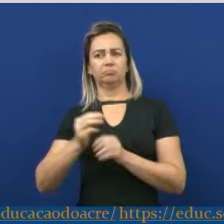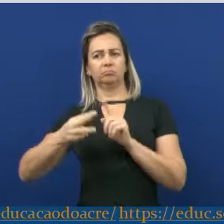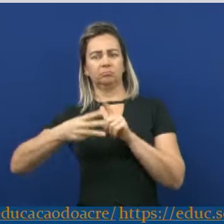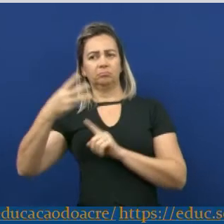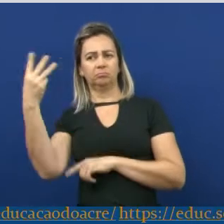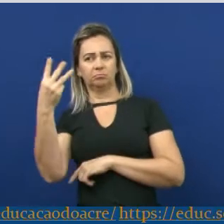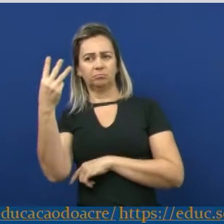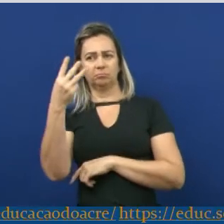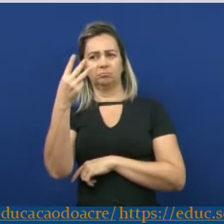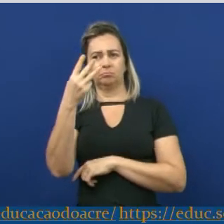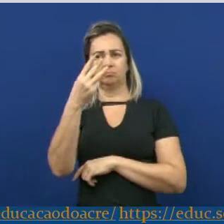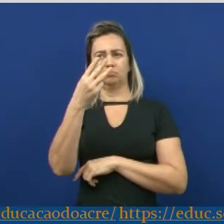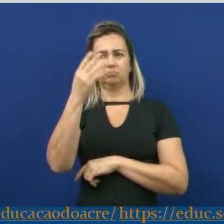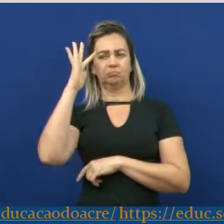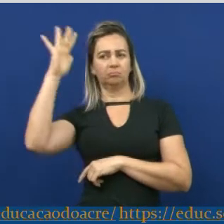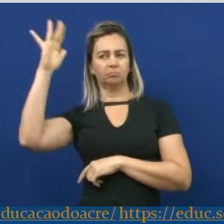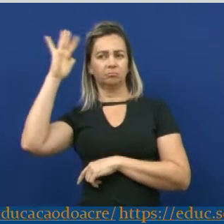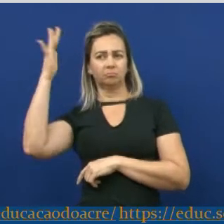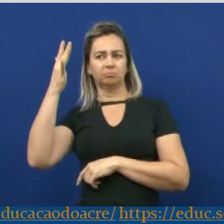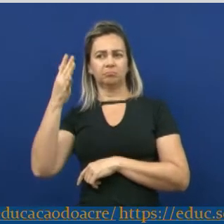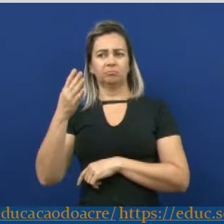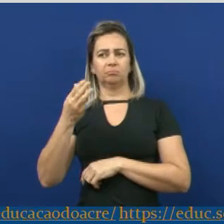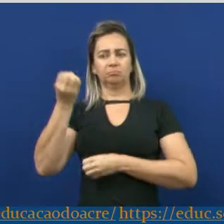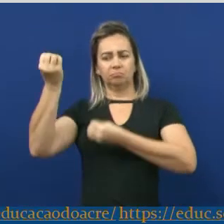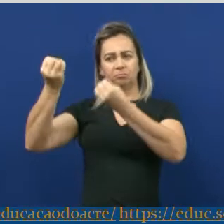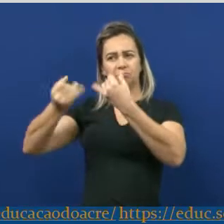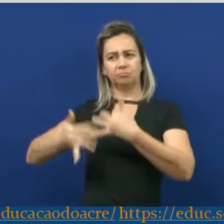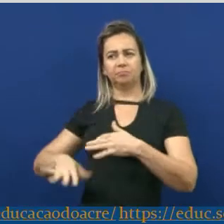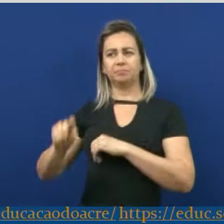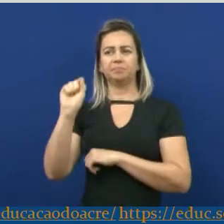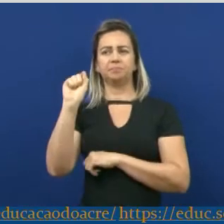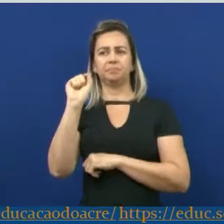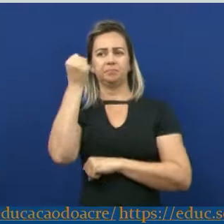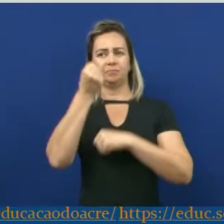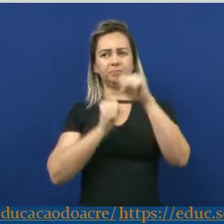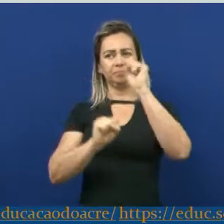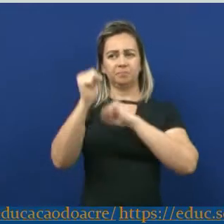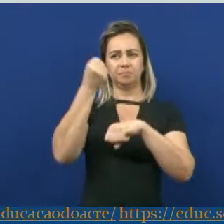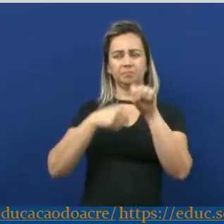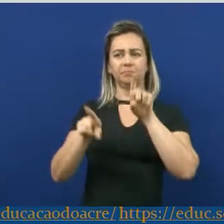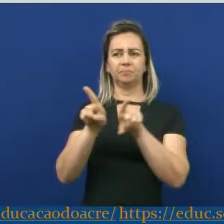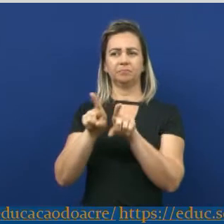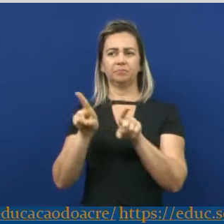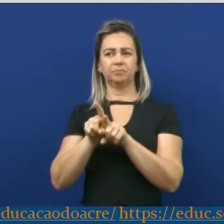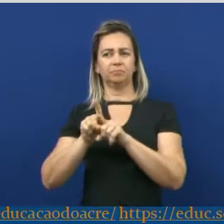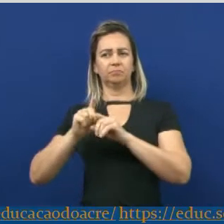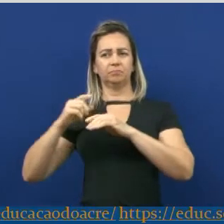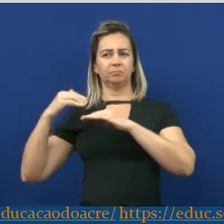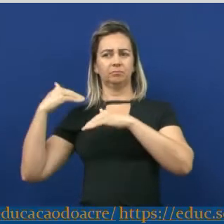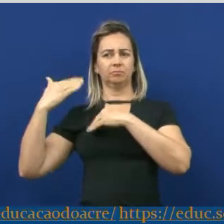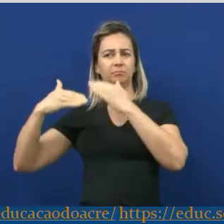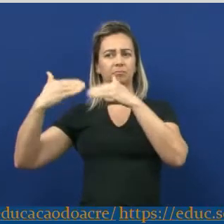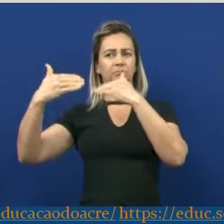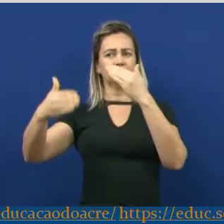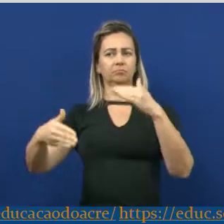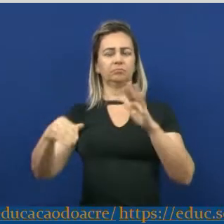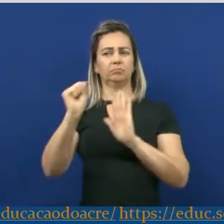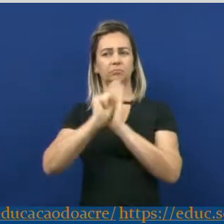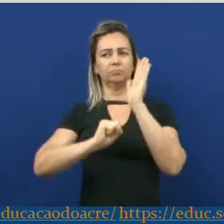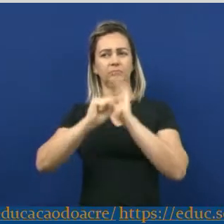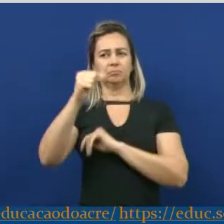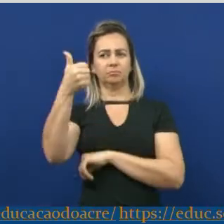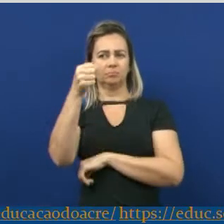seguinte: com a industrialização, o processo de industrialização, século